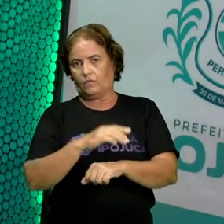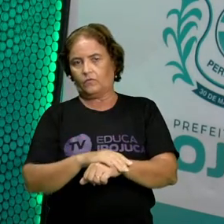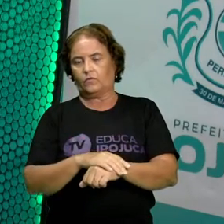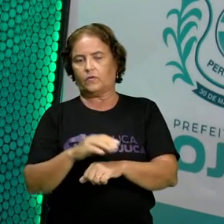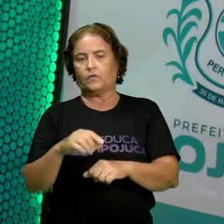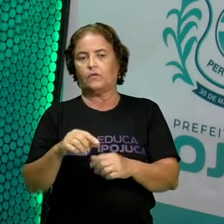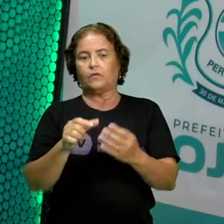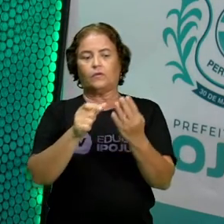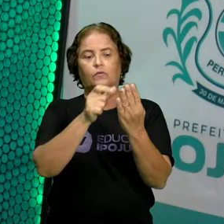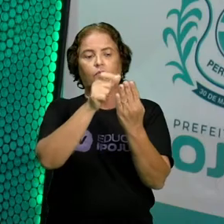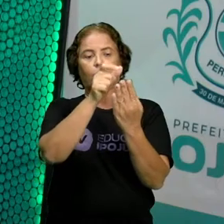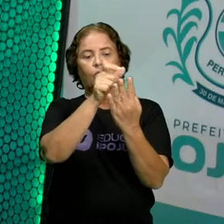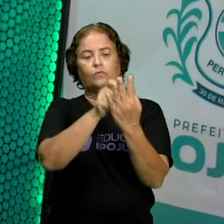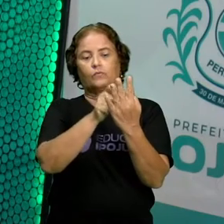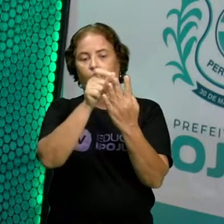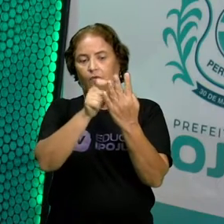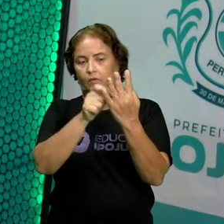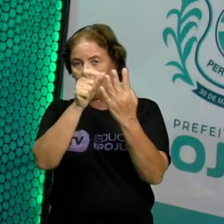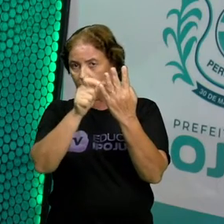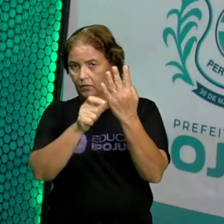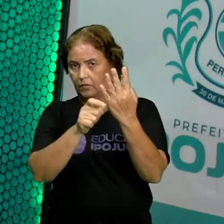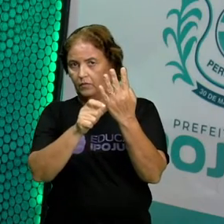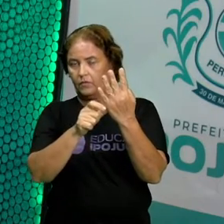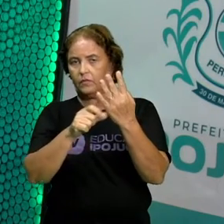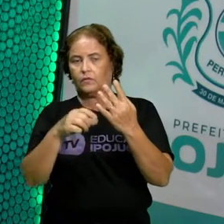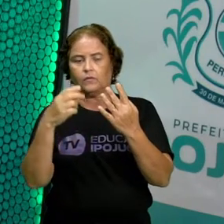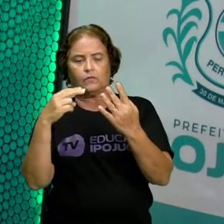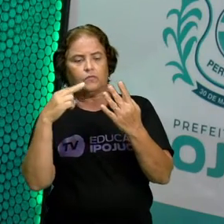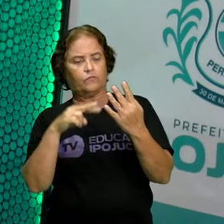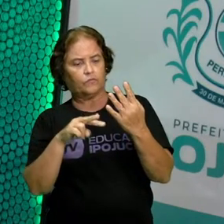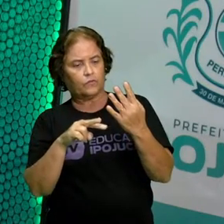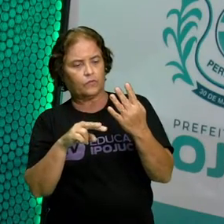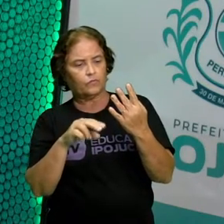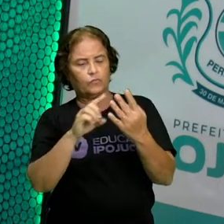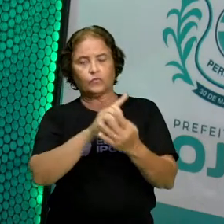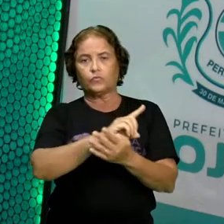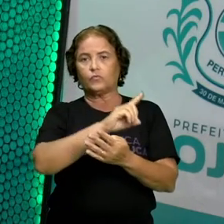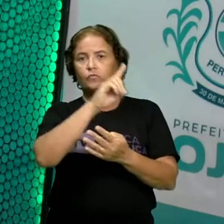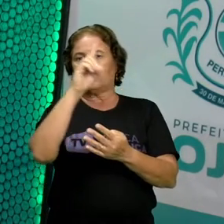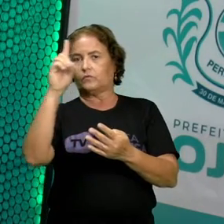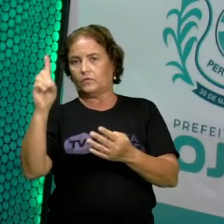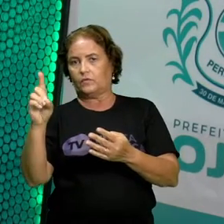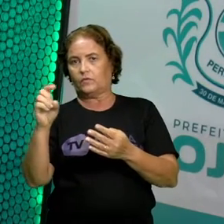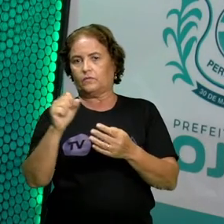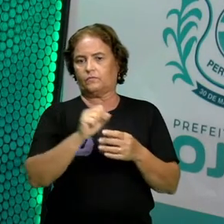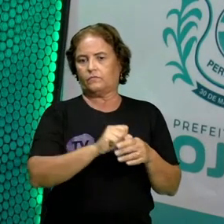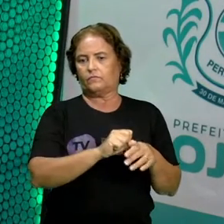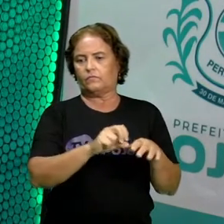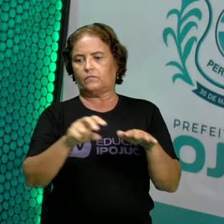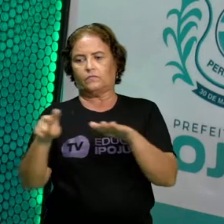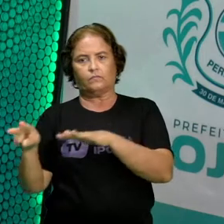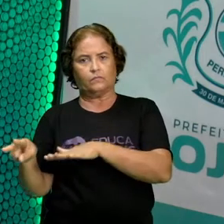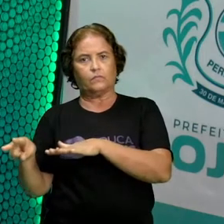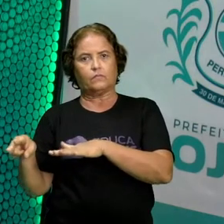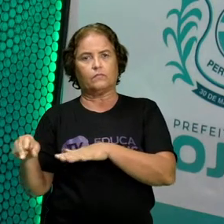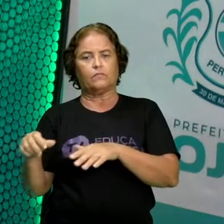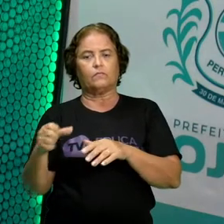os dias, as semanas e os meses que compõem, tá certo?